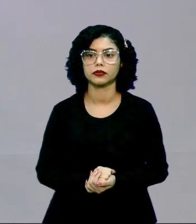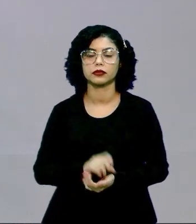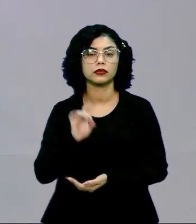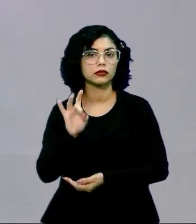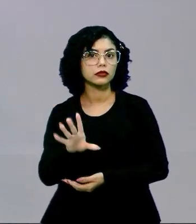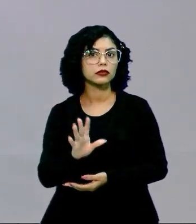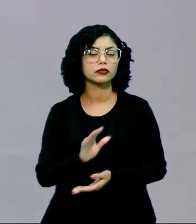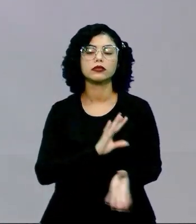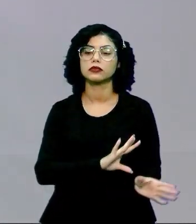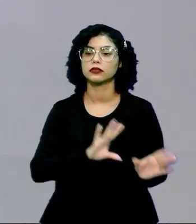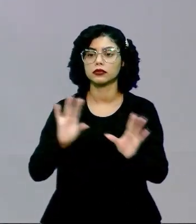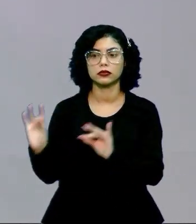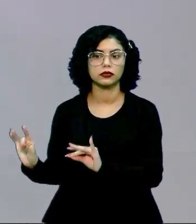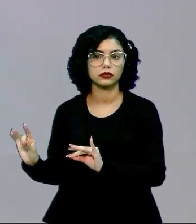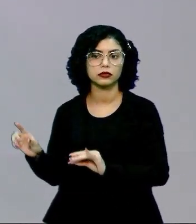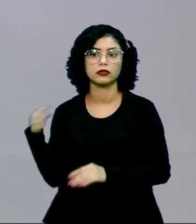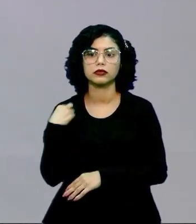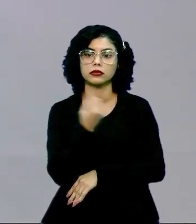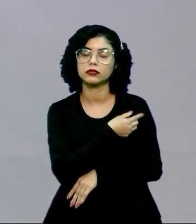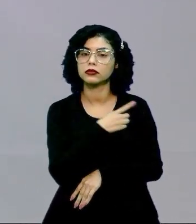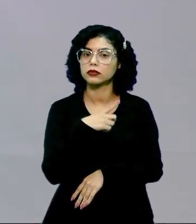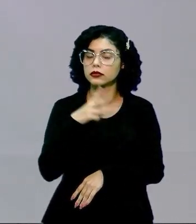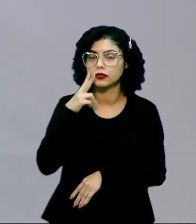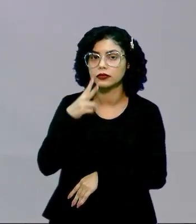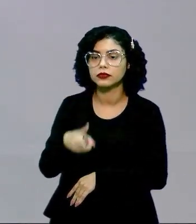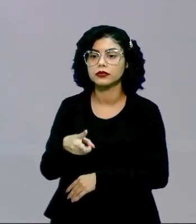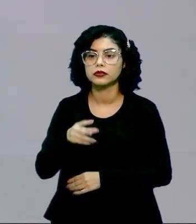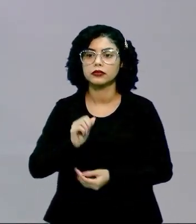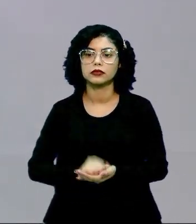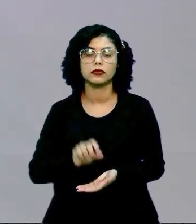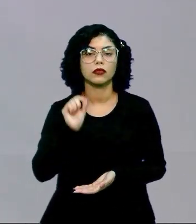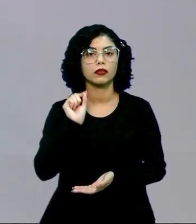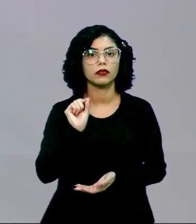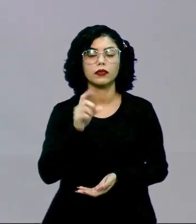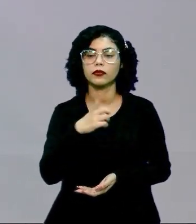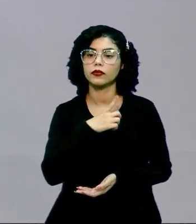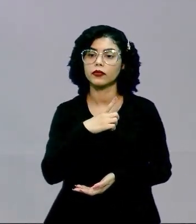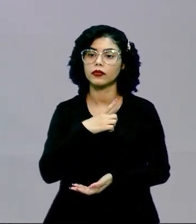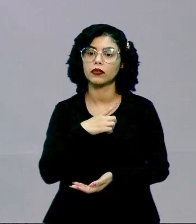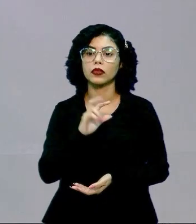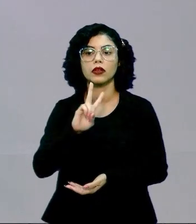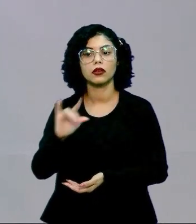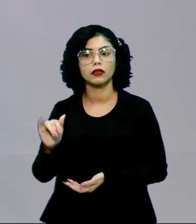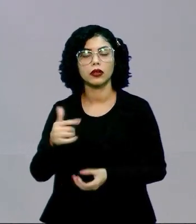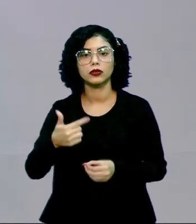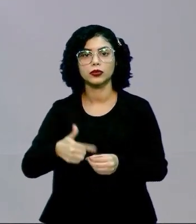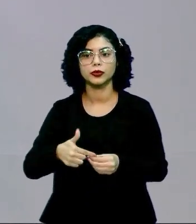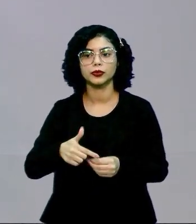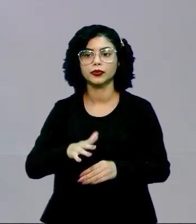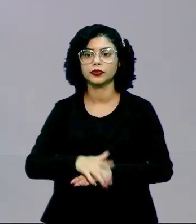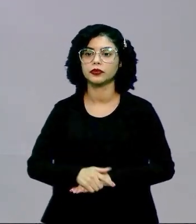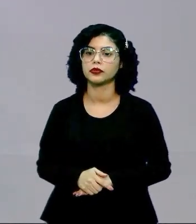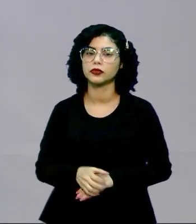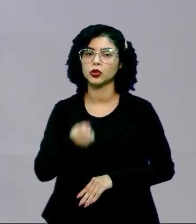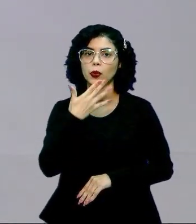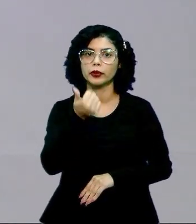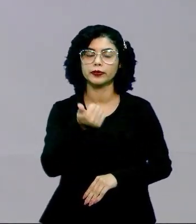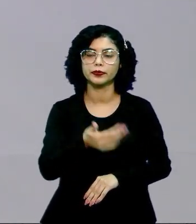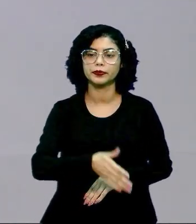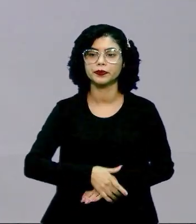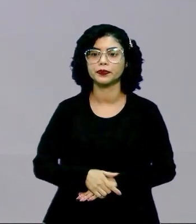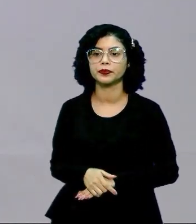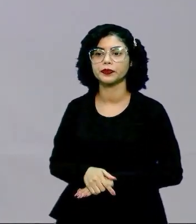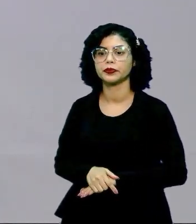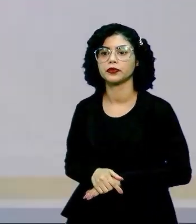Só que nessa trajetória, a gente tem que ver o que ele tem e o que ele vai consumir. Tudo bem?